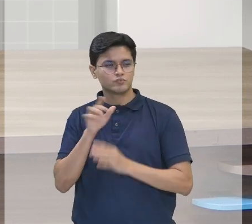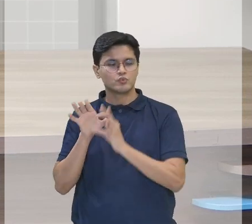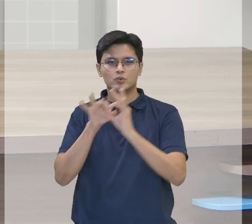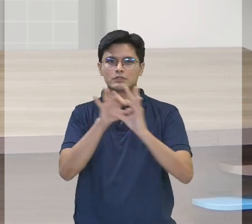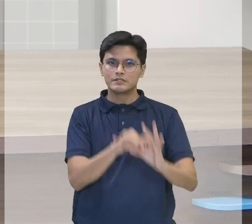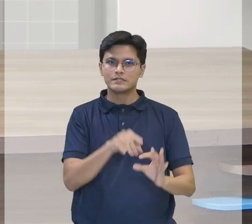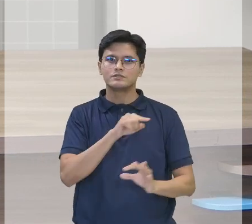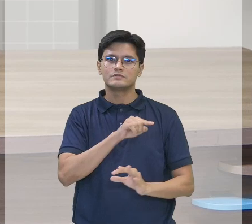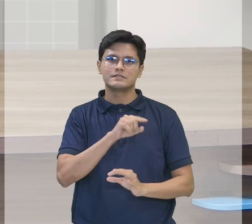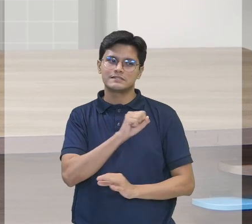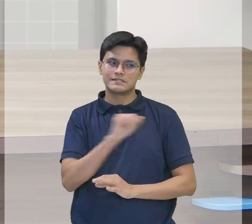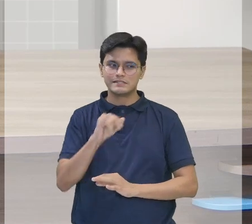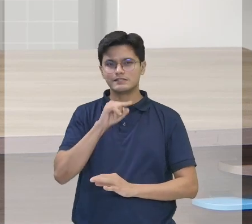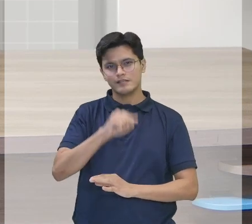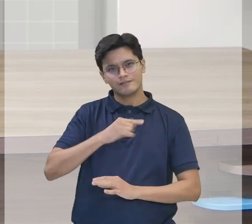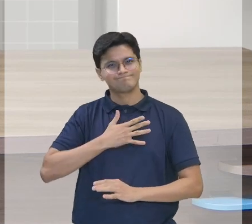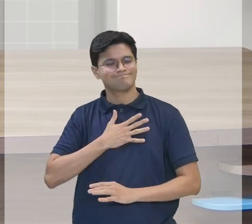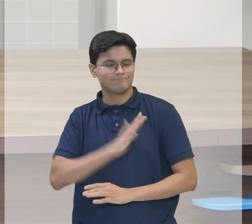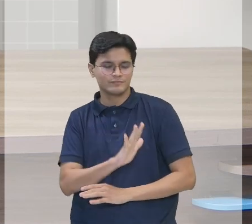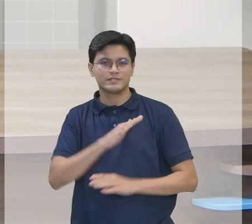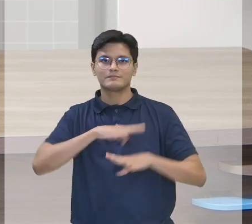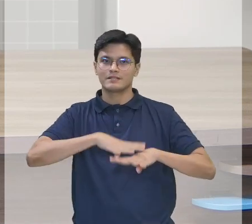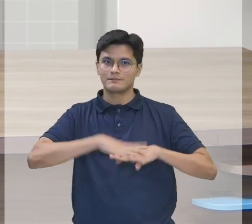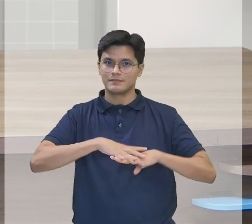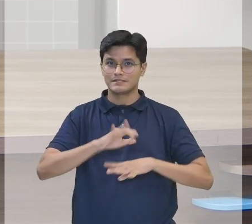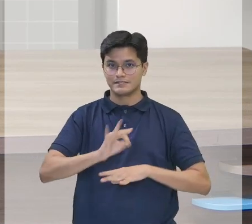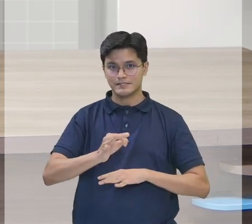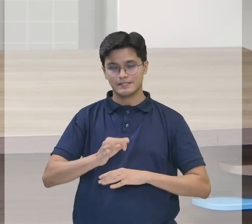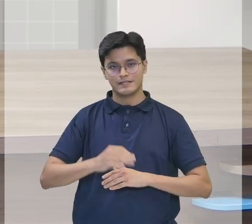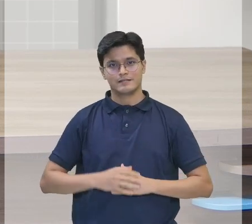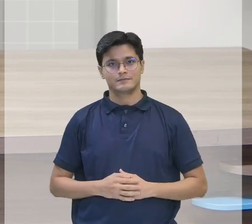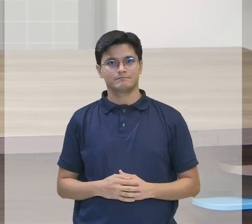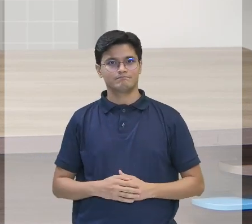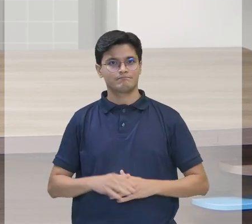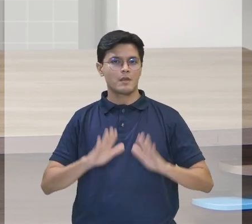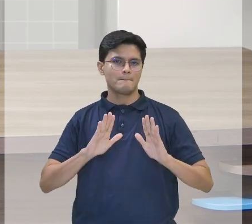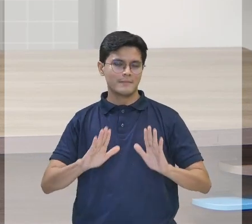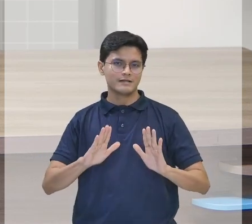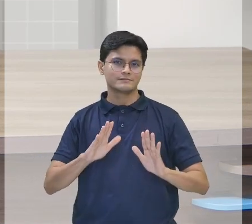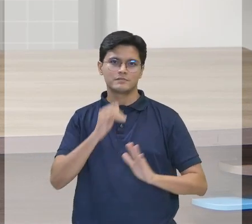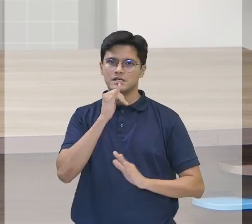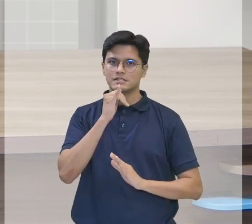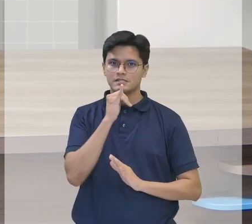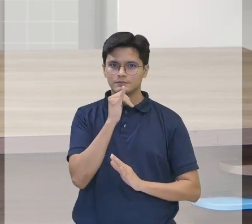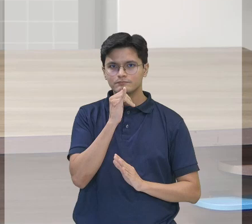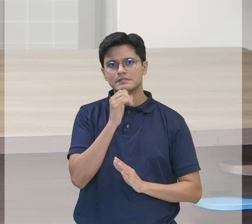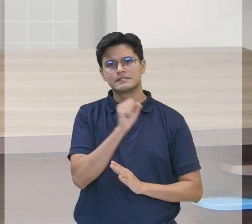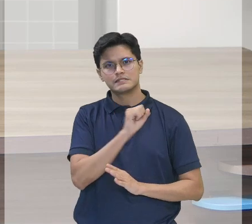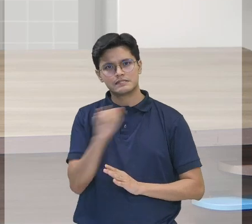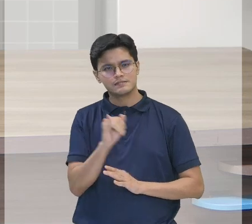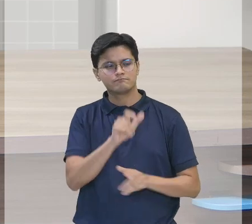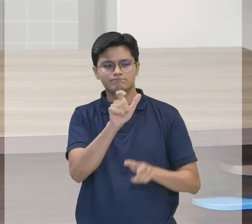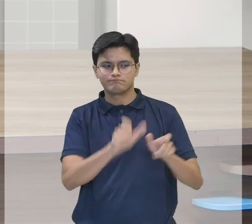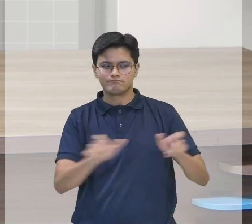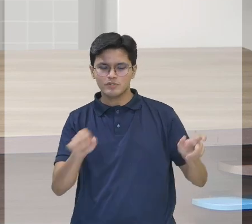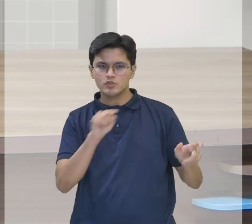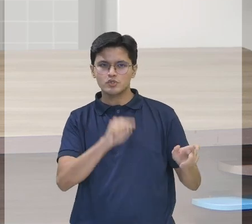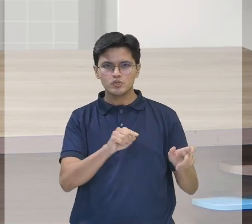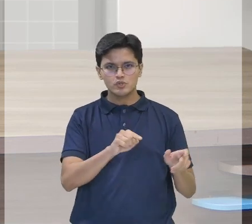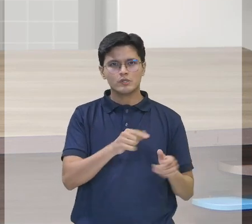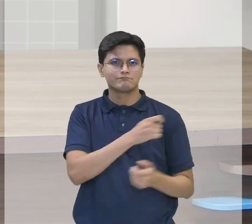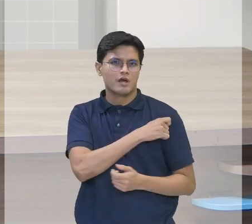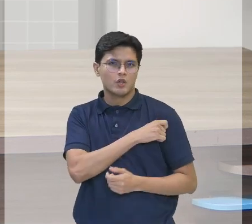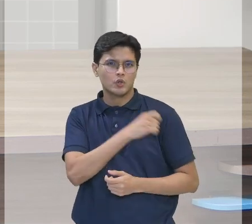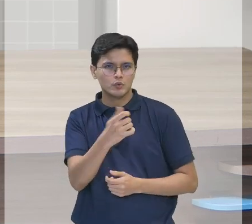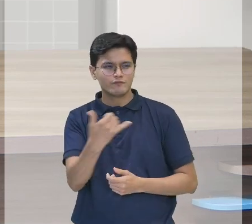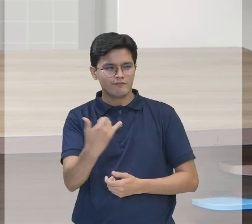aprender matemática, não é? Só que esse movimento de dizer que odeia a matemática, né, que ele tem dificuldade, ele